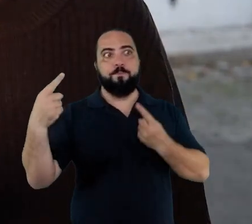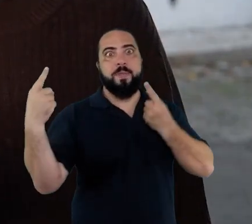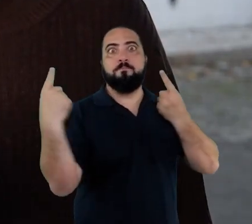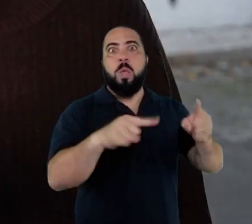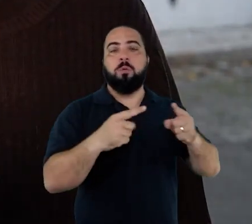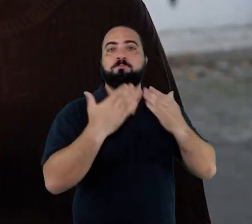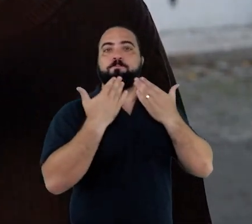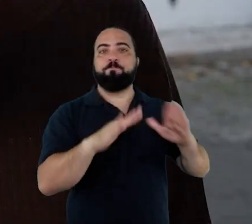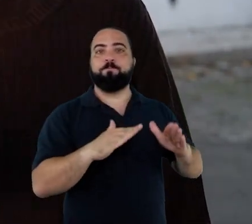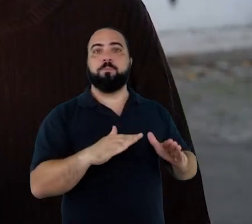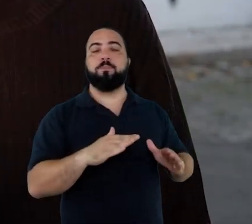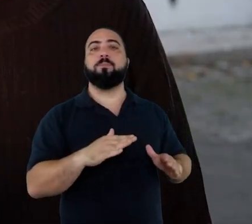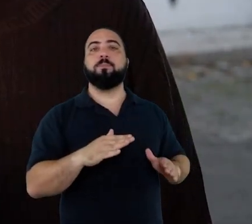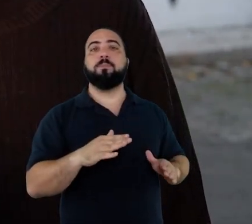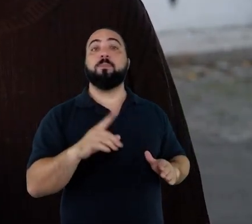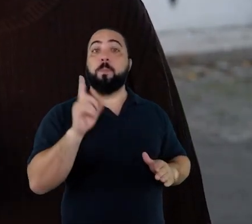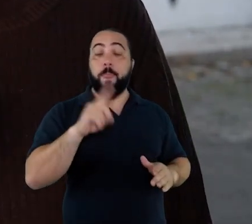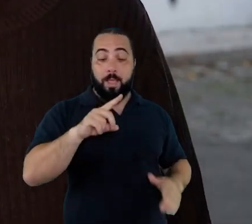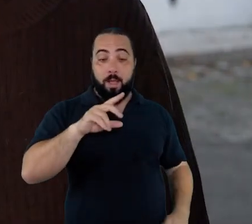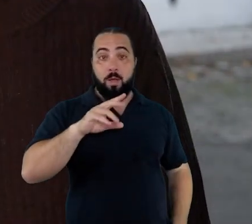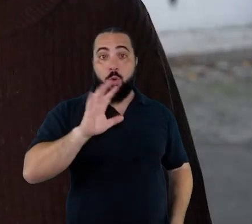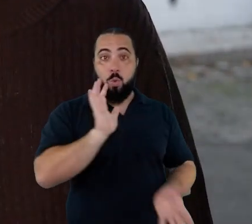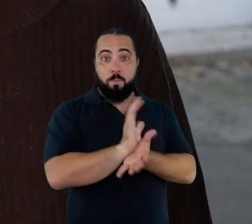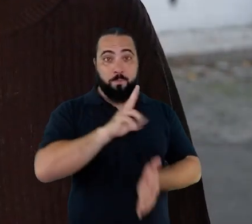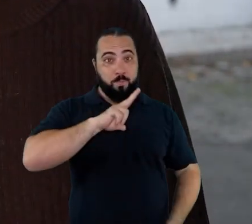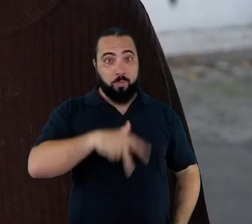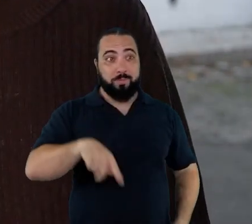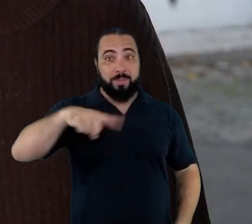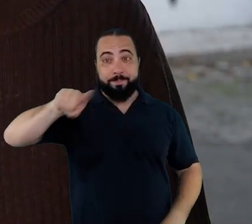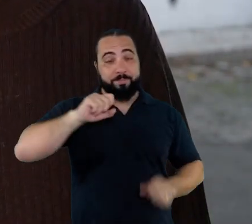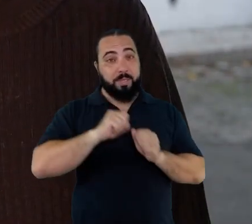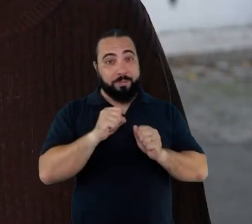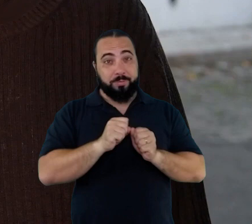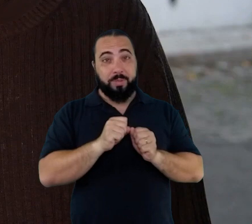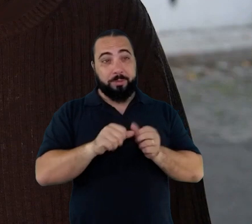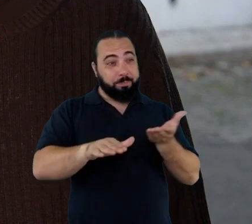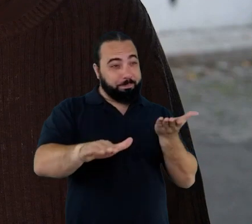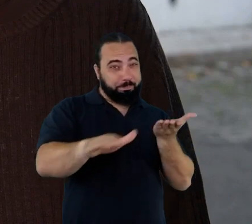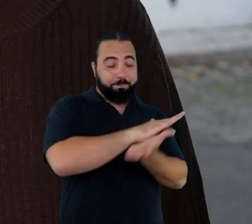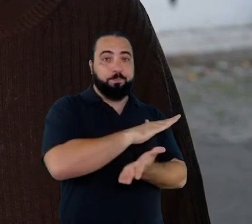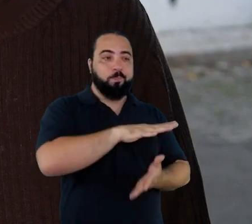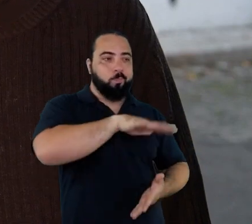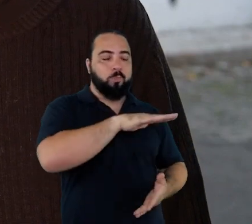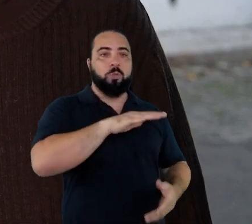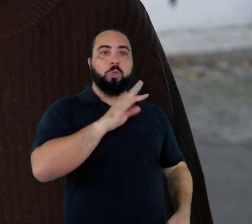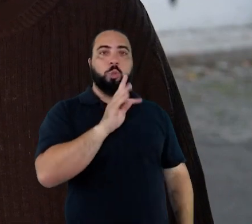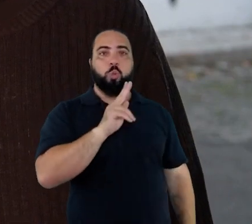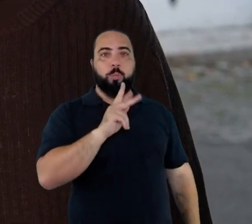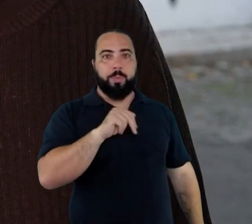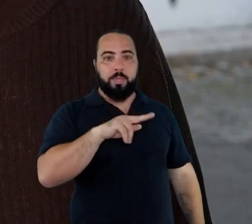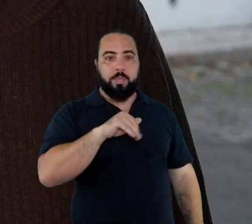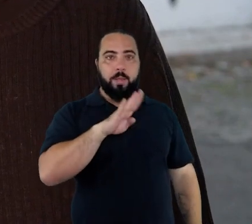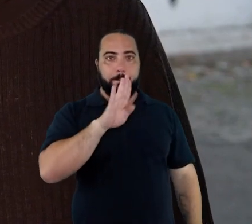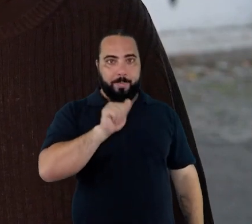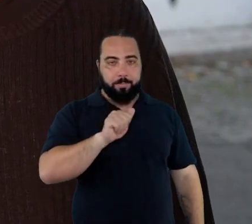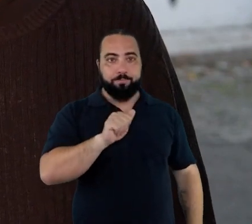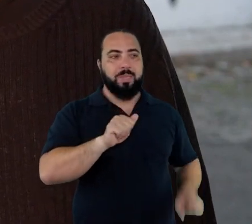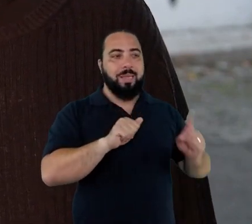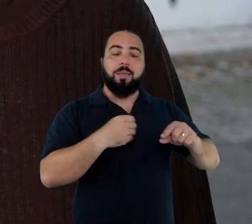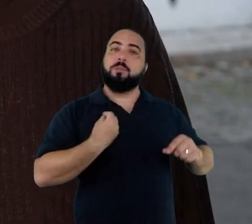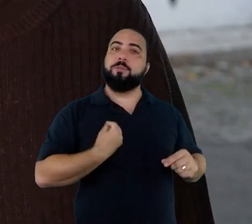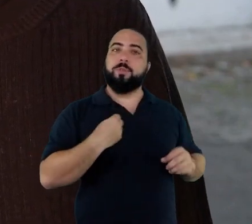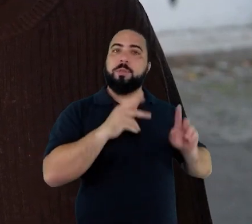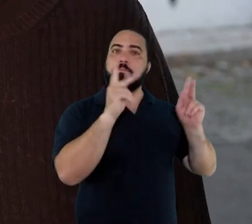ataque descomunal que os portugueses fizeram aos nossos queridos Tupinambá, que aqui viviam,